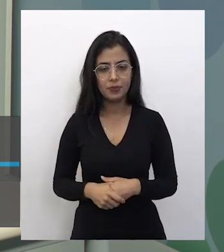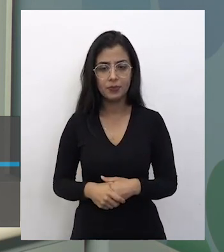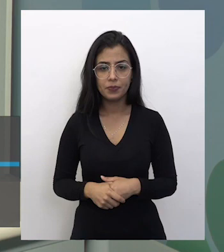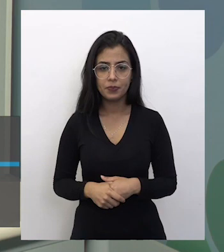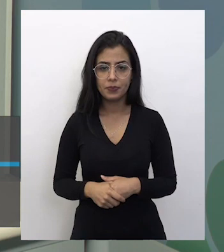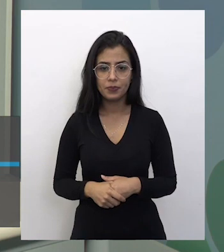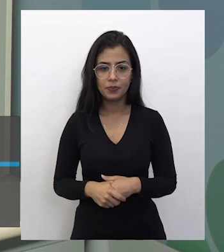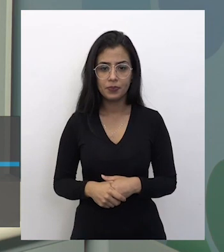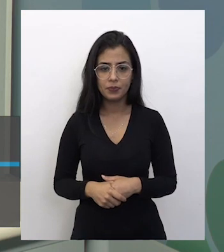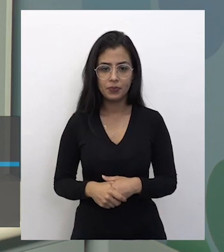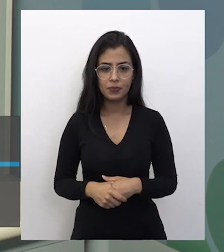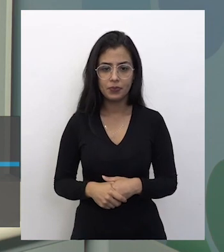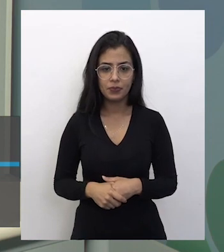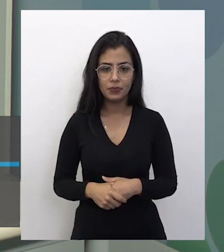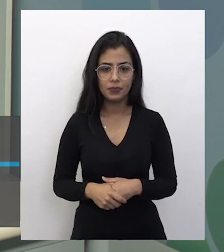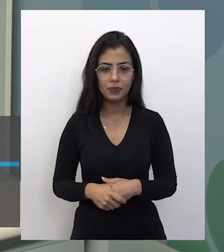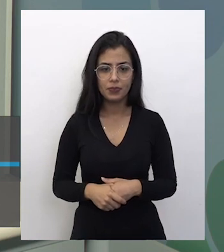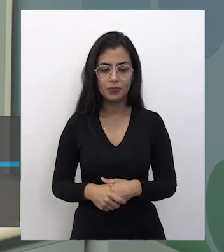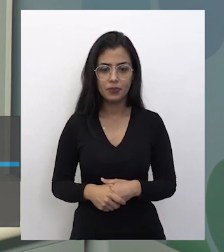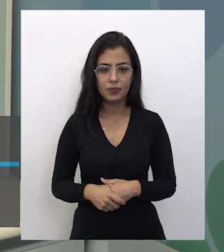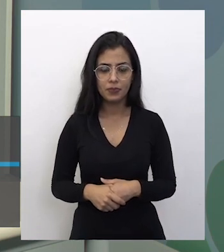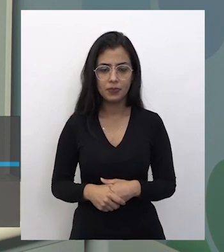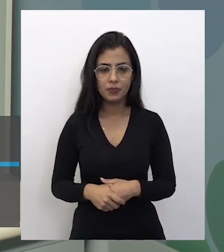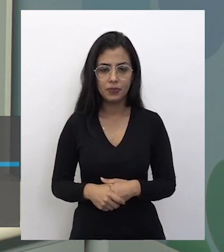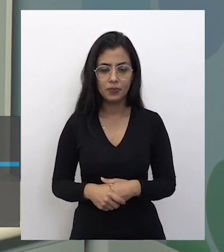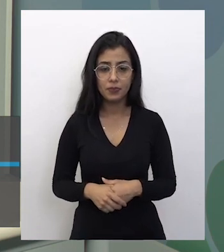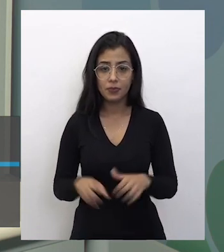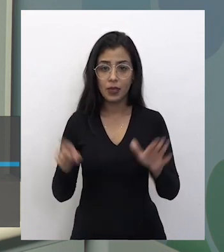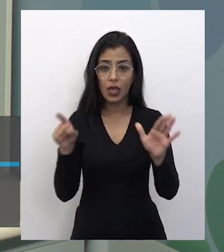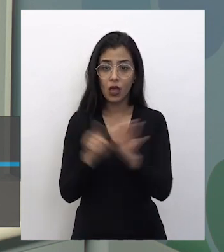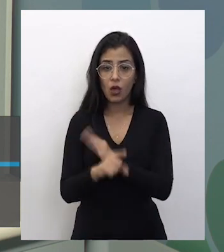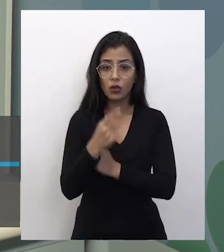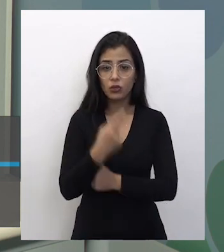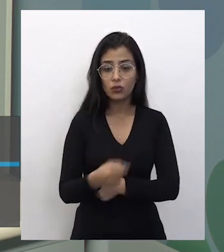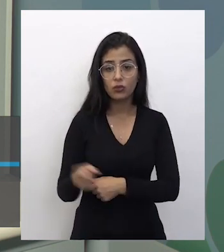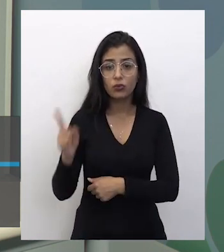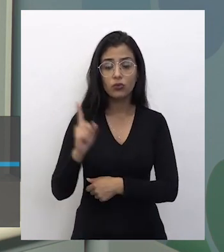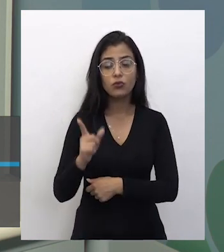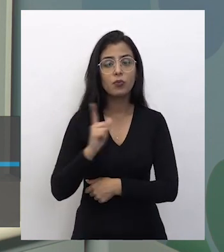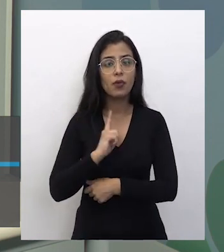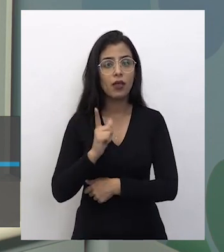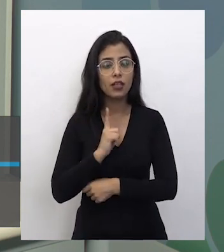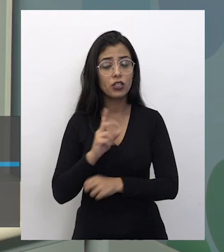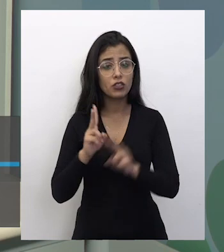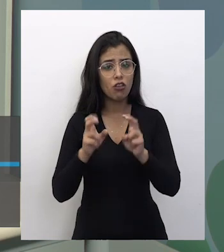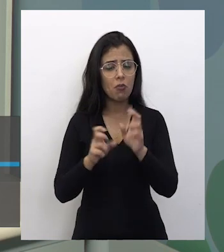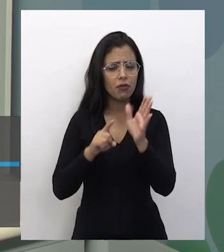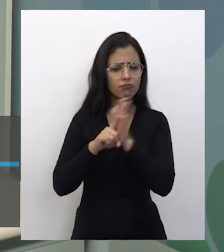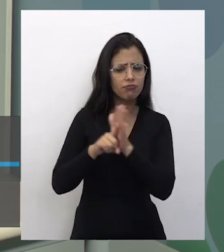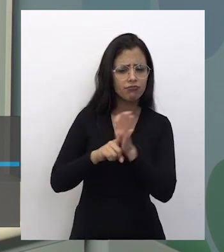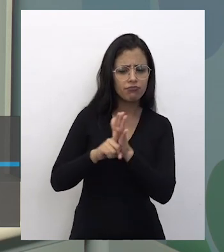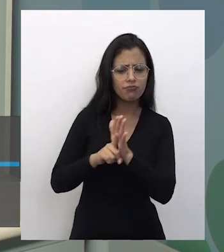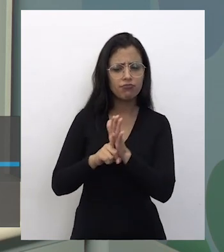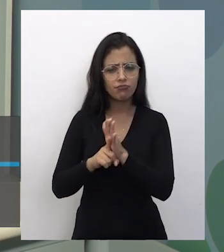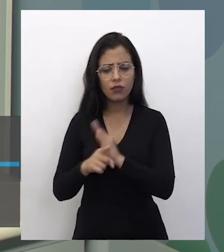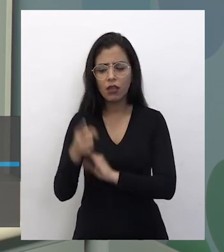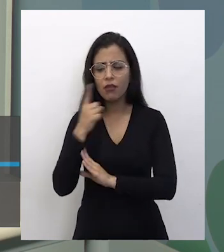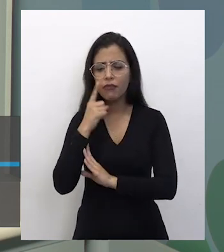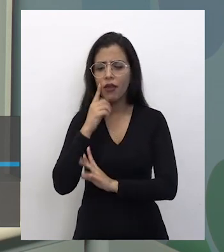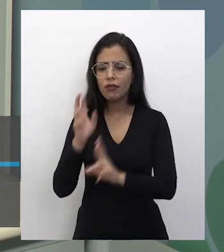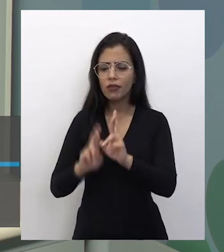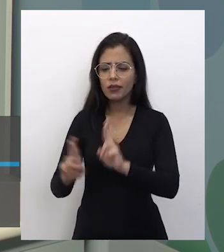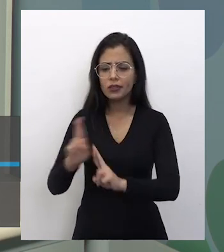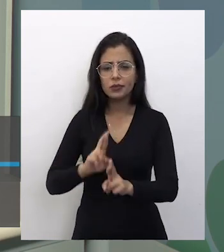Aqui, Já passou demais, né? nessa última questão, eu tenho aqui, na parte de conferindo ainda as respostas